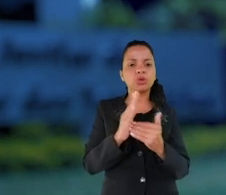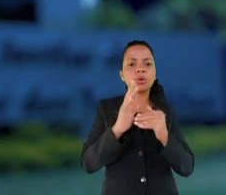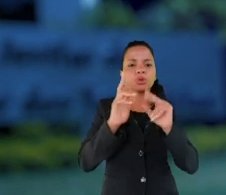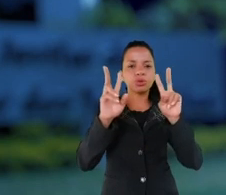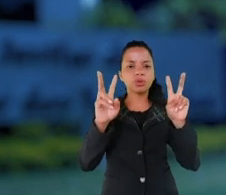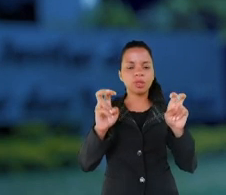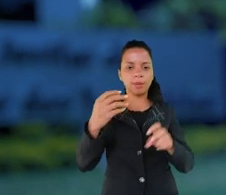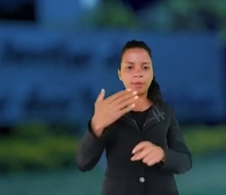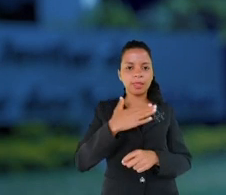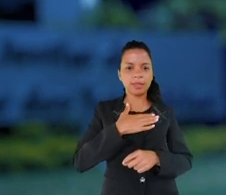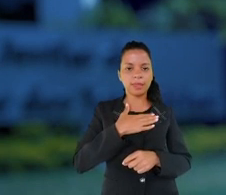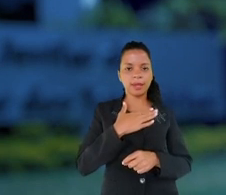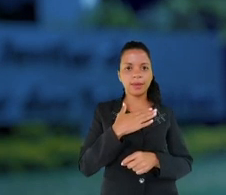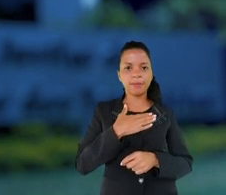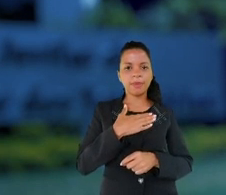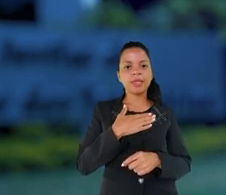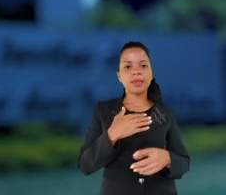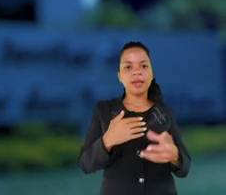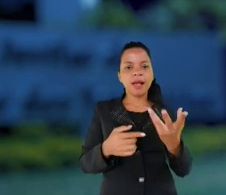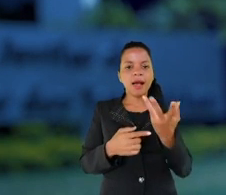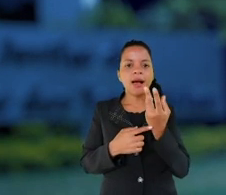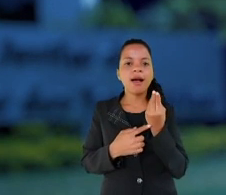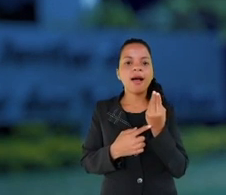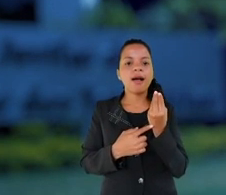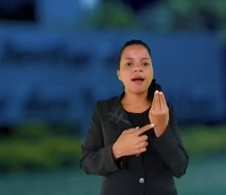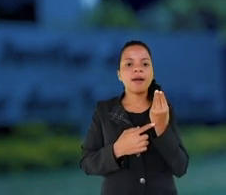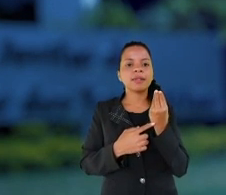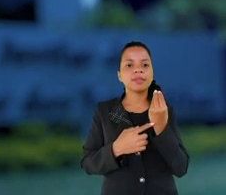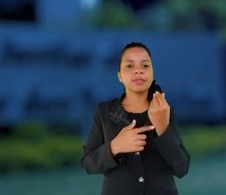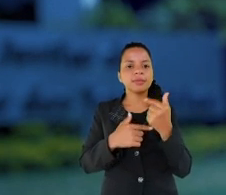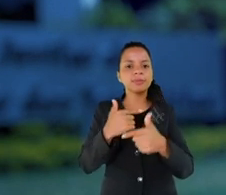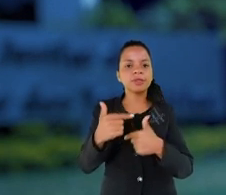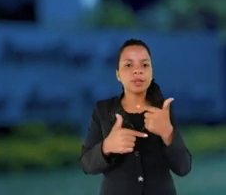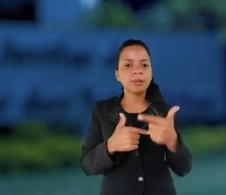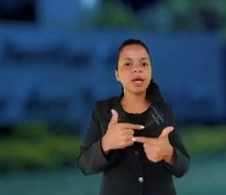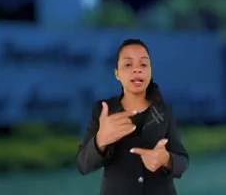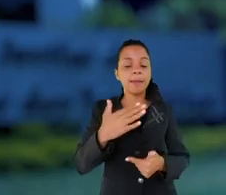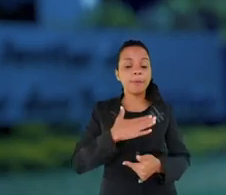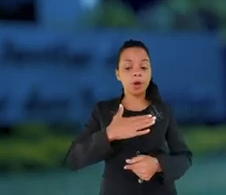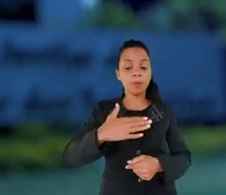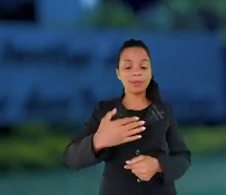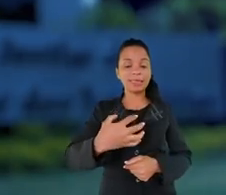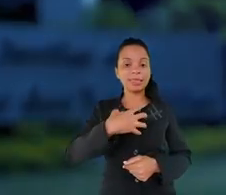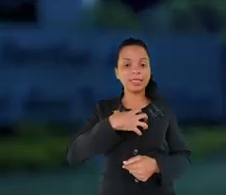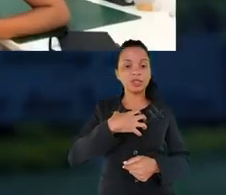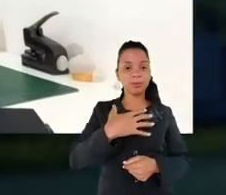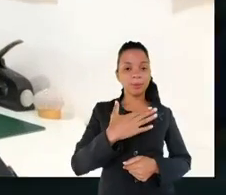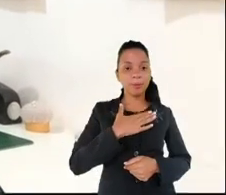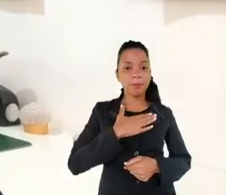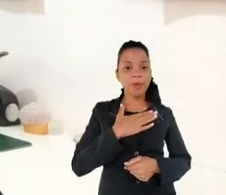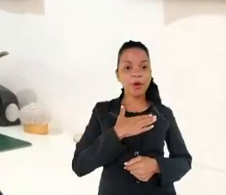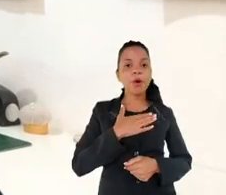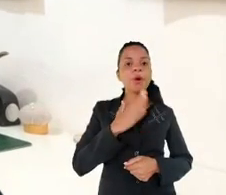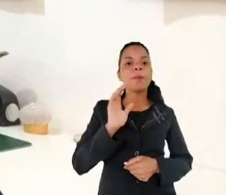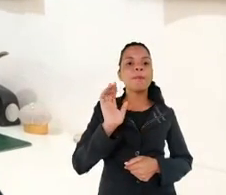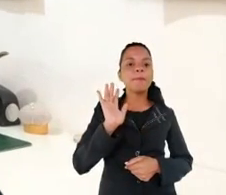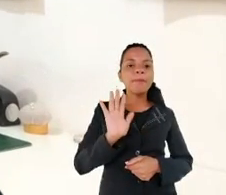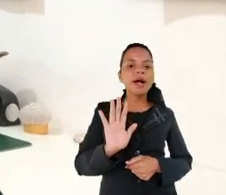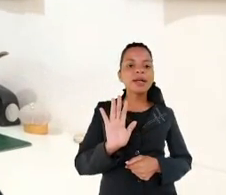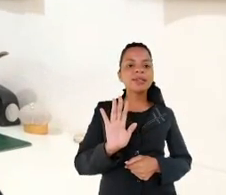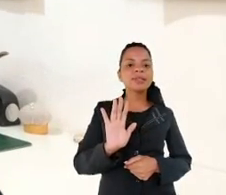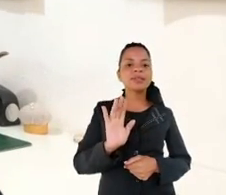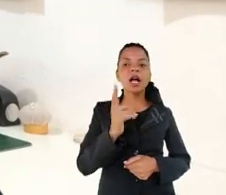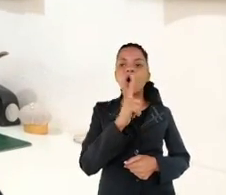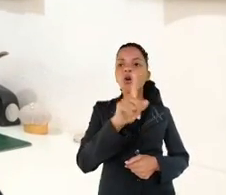trago nas obras, elas partem da minha vivência, mas que acabam atravessando as pessoas de outro modo, assim. Então